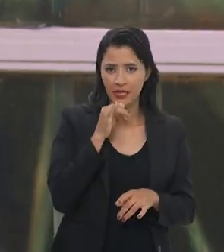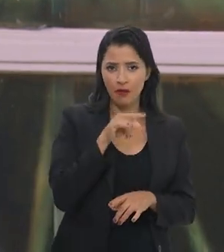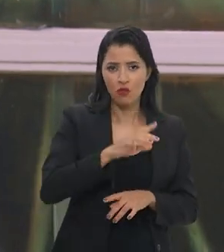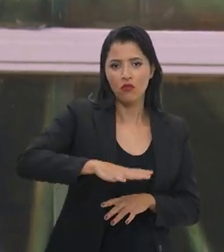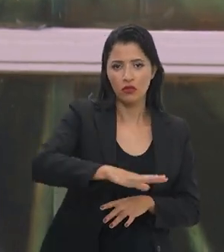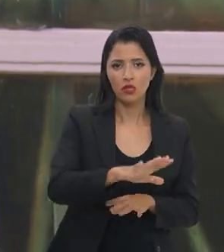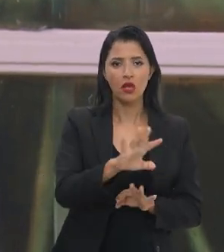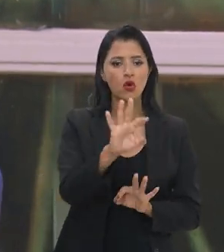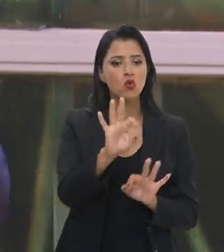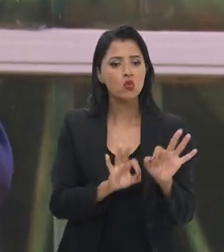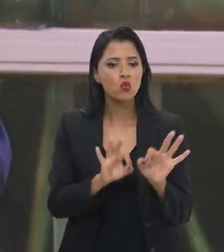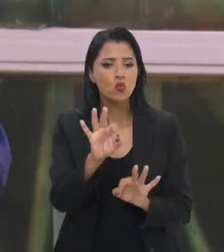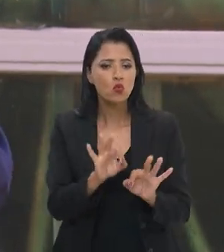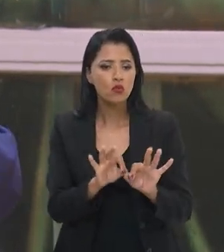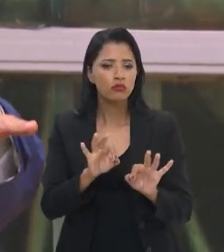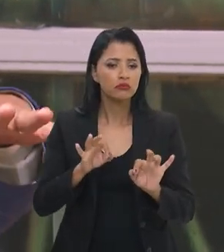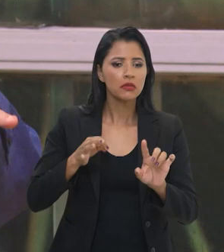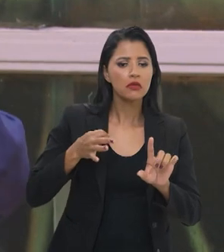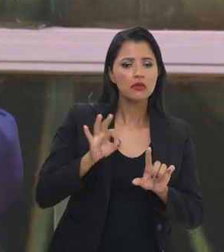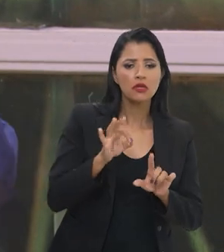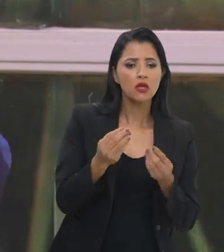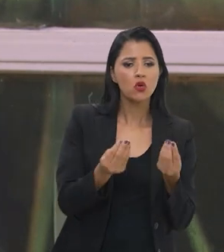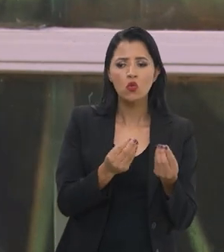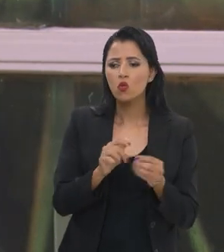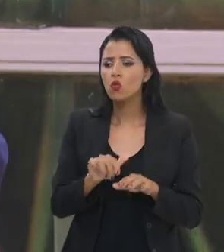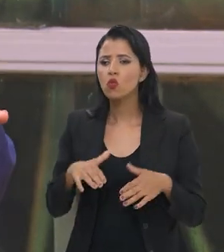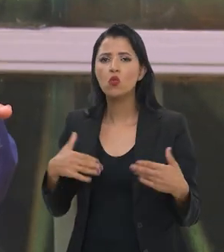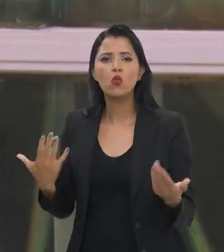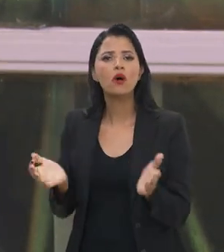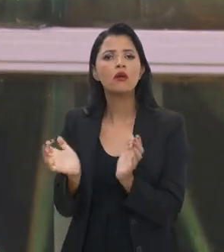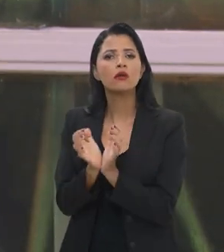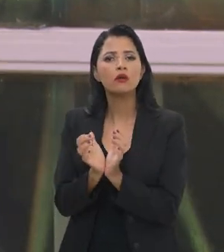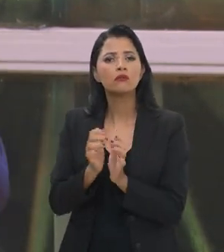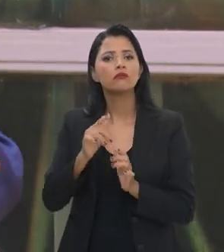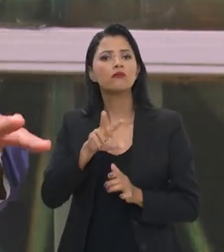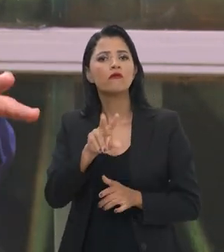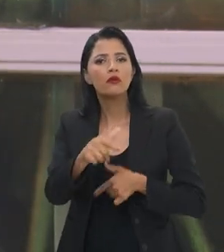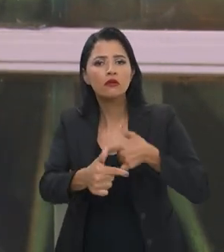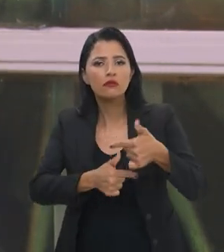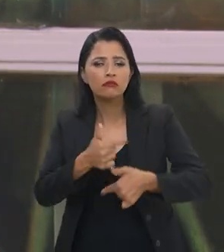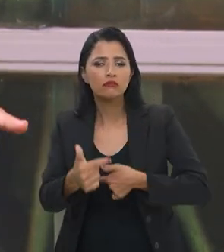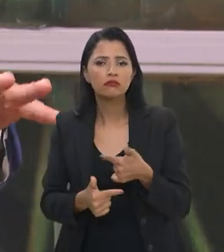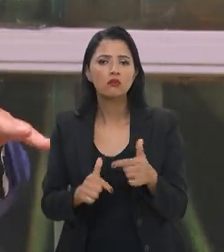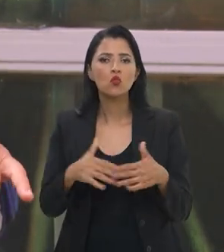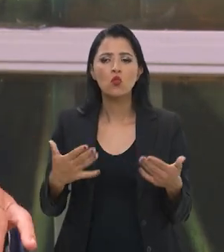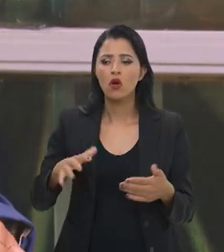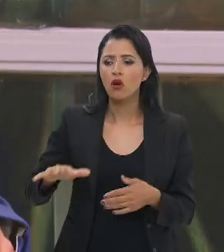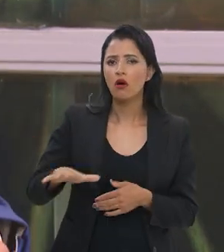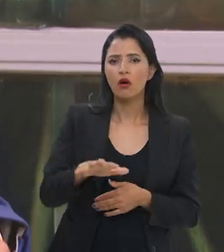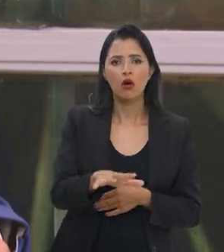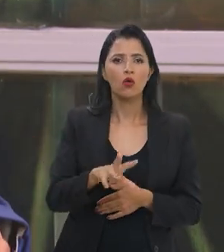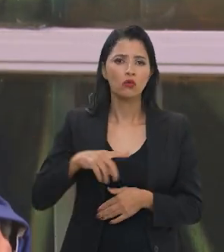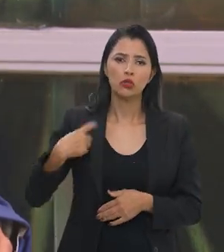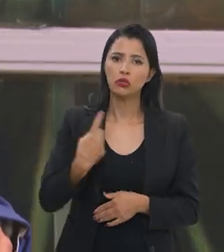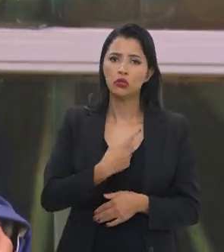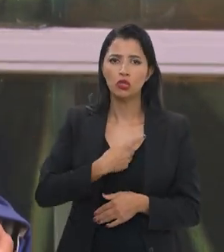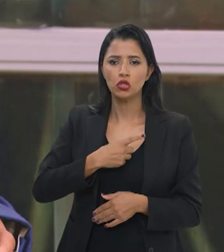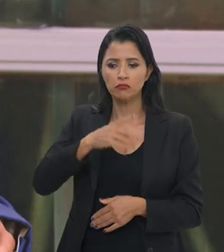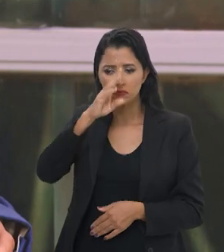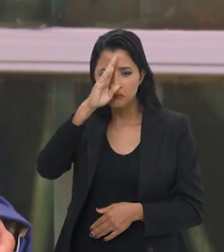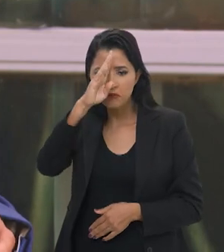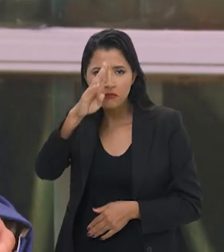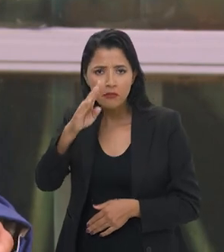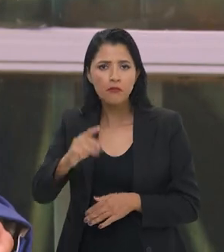da organização Qual é a equipe é que vai trabalhar quais as áreas que vai que